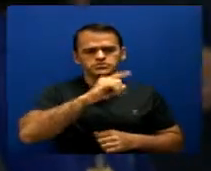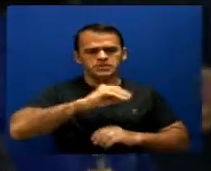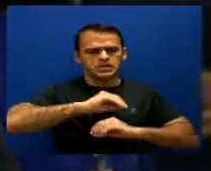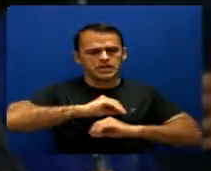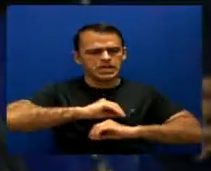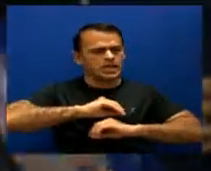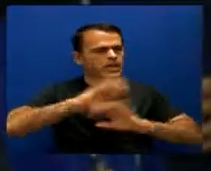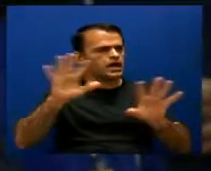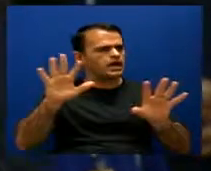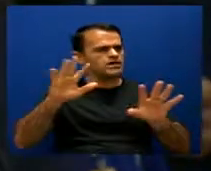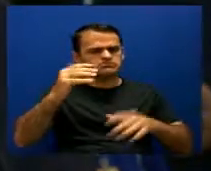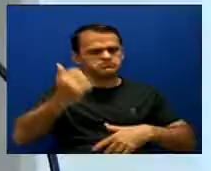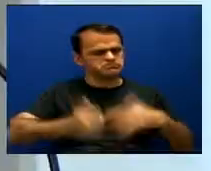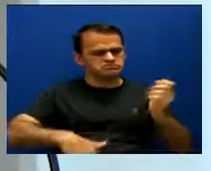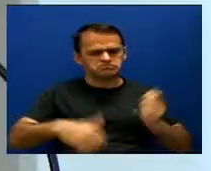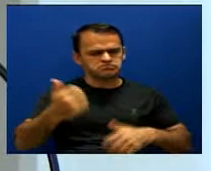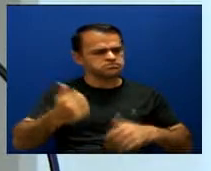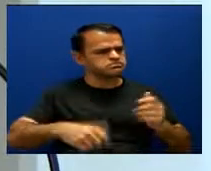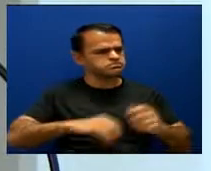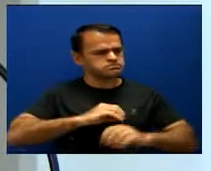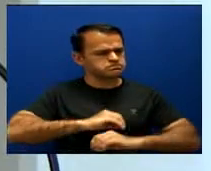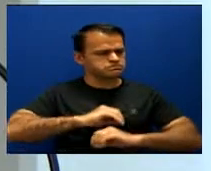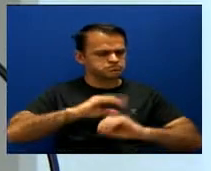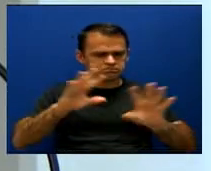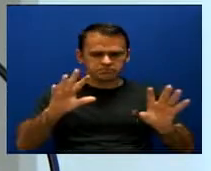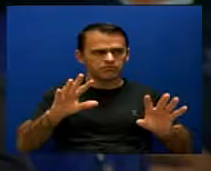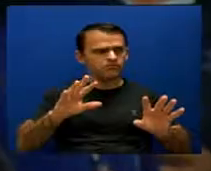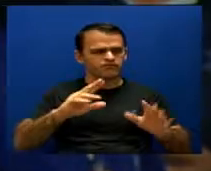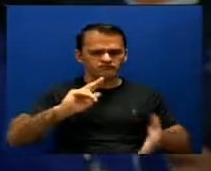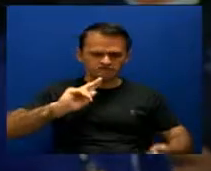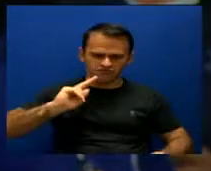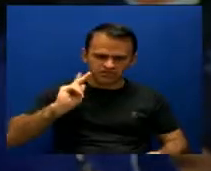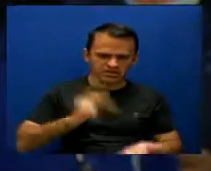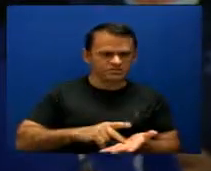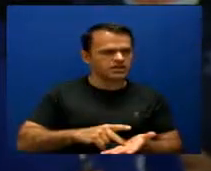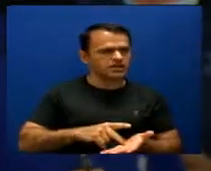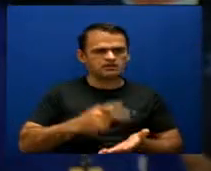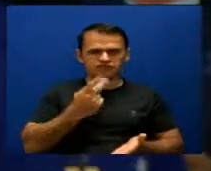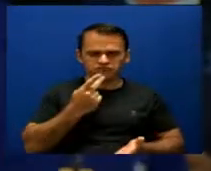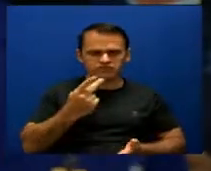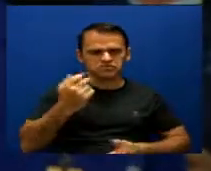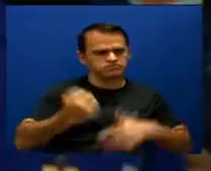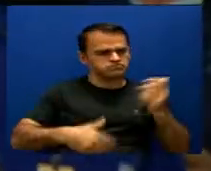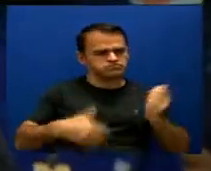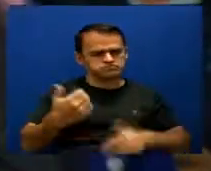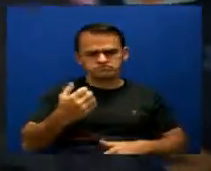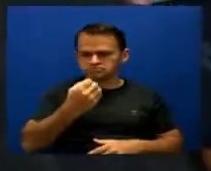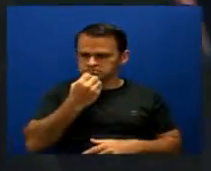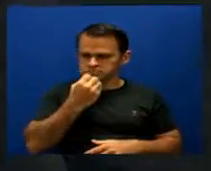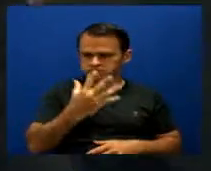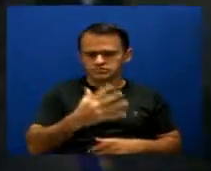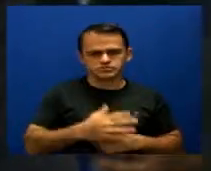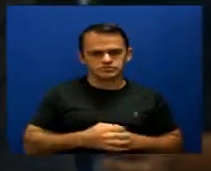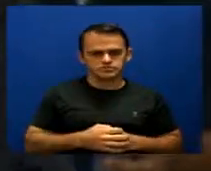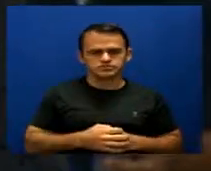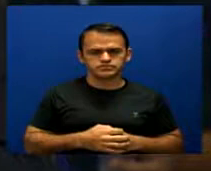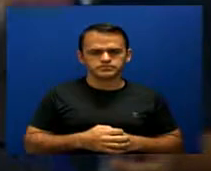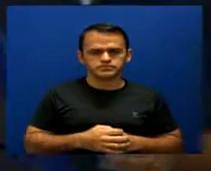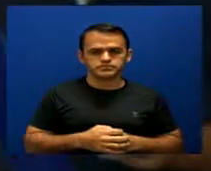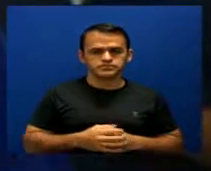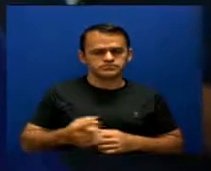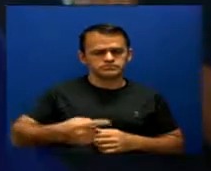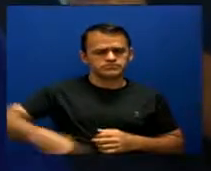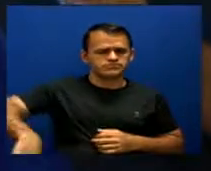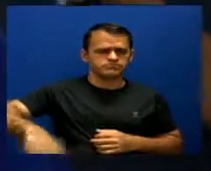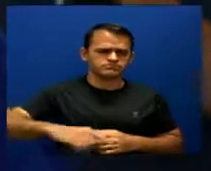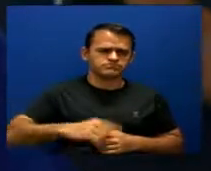não está escondendo nada, você veio aqui e já mostrou a realidade. E esse desafio tem que estar na mão de um homem de Deus como Vossa Excelência. Amém. Ainda mais a gente